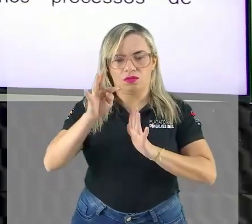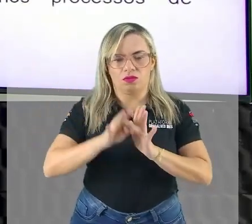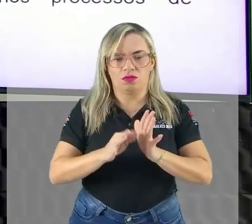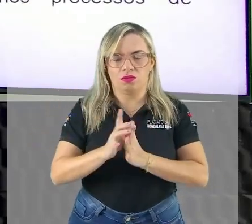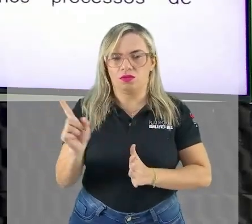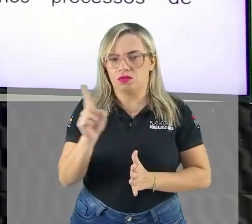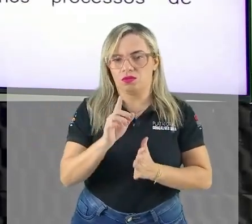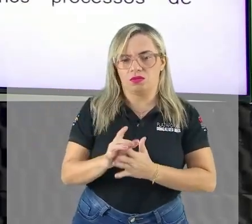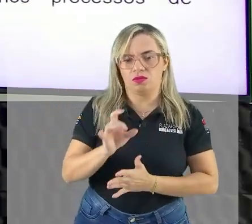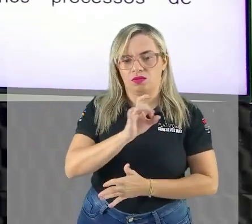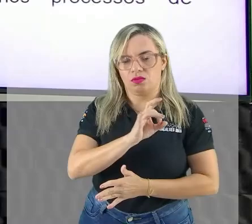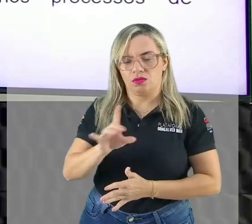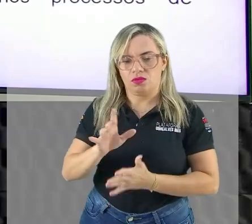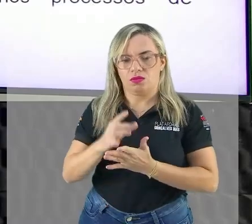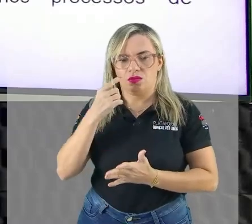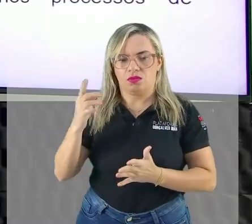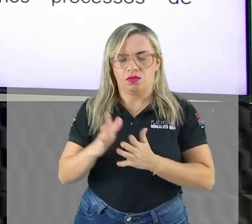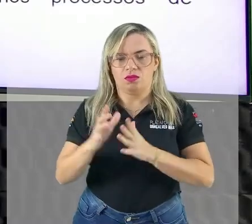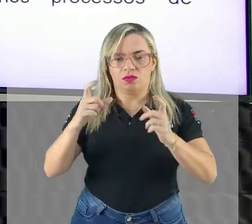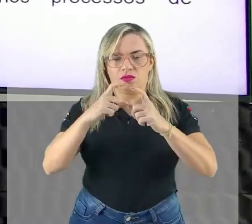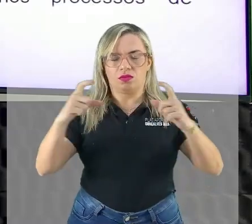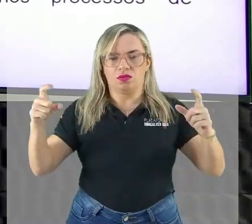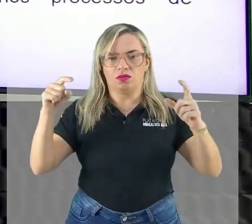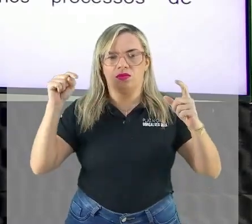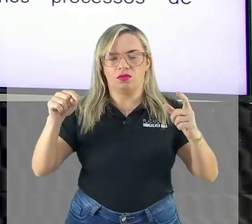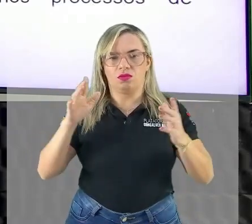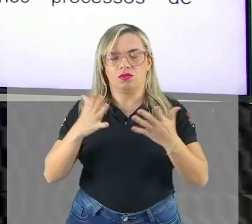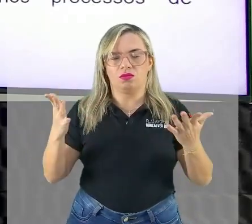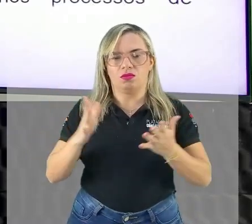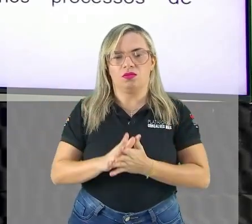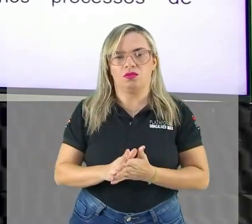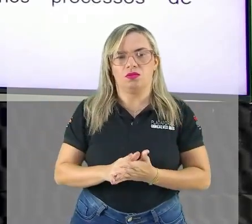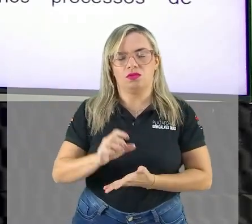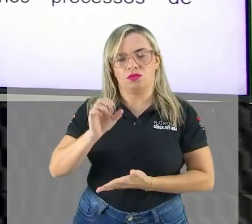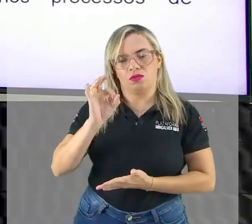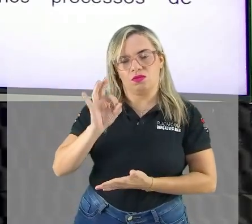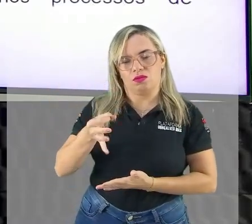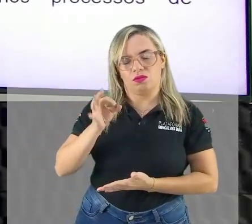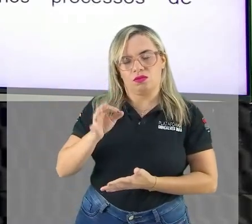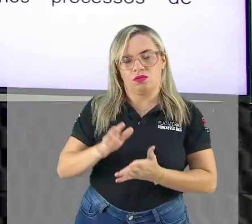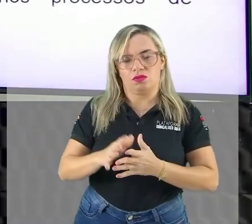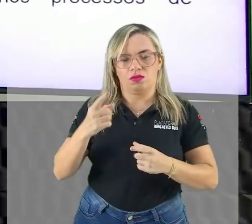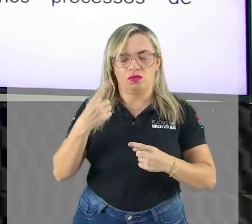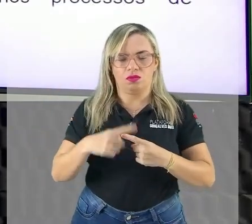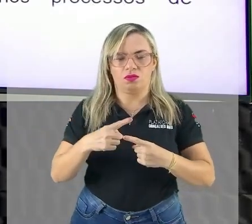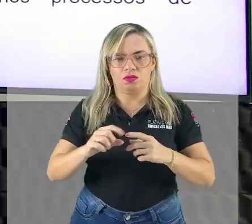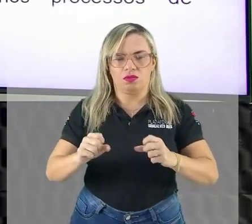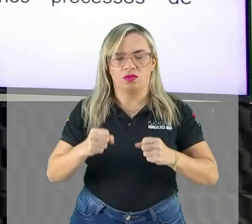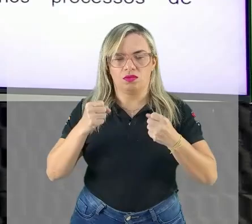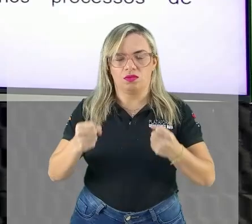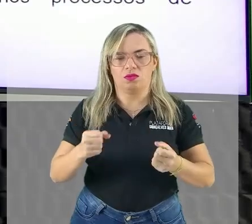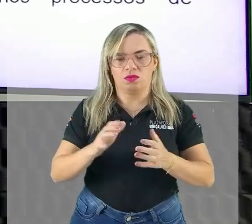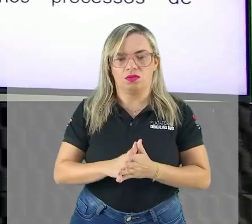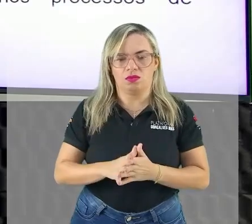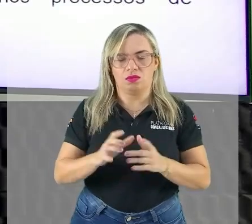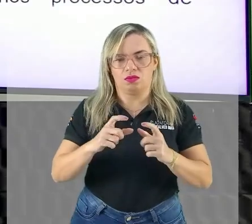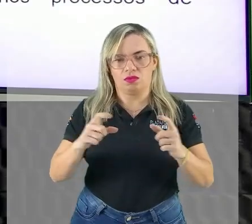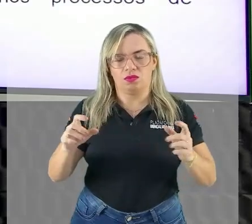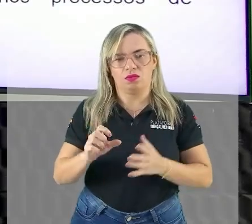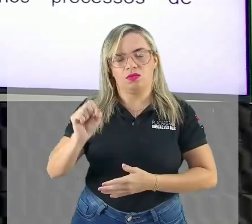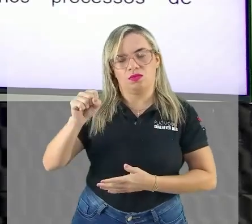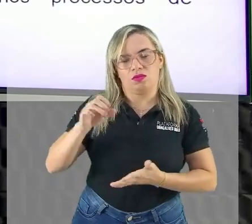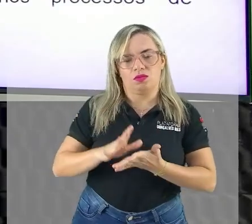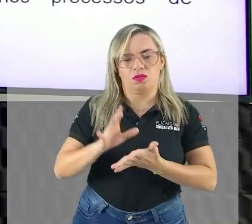é só olhar o enunciado da alternativa e ver se ele está certo, porque a alternativa pode ter uma afirmação que está